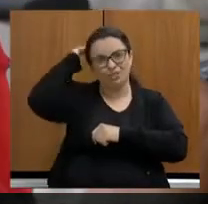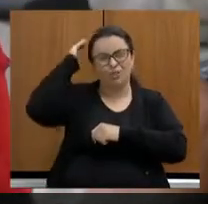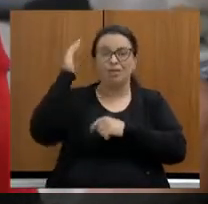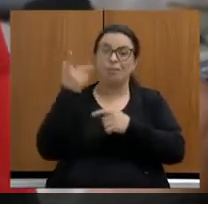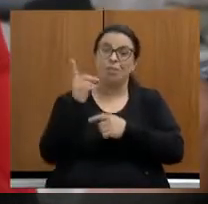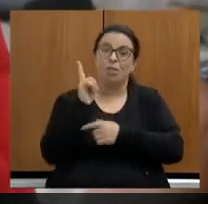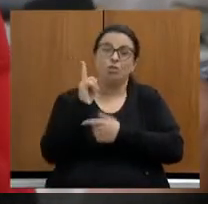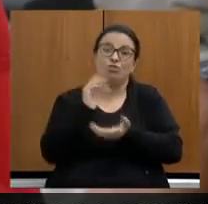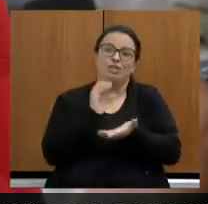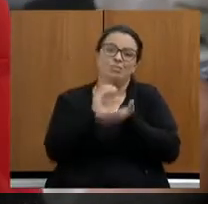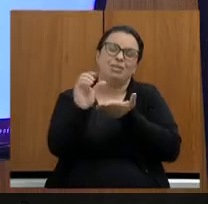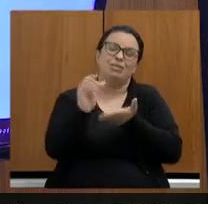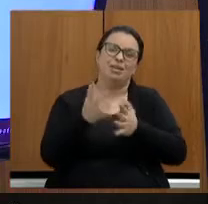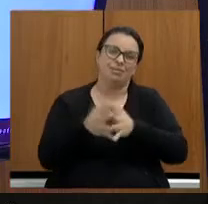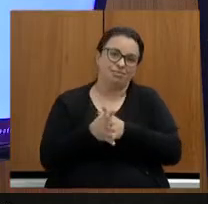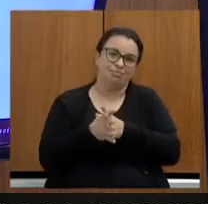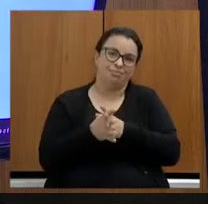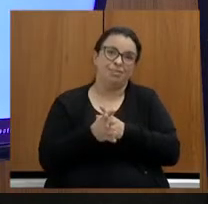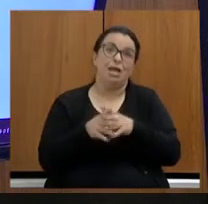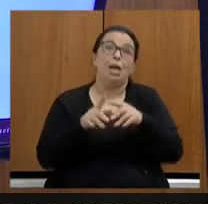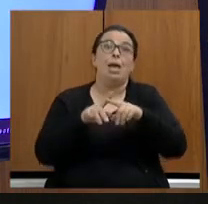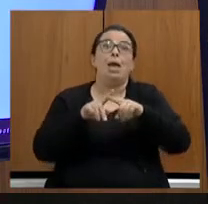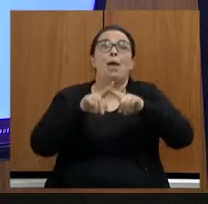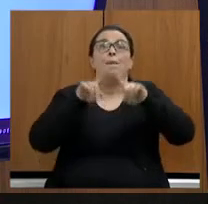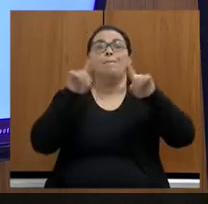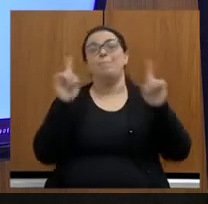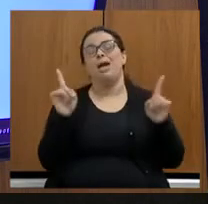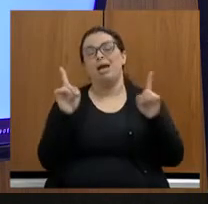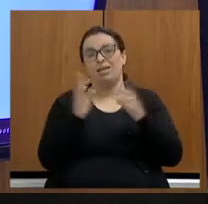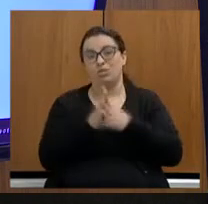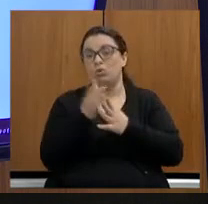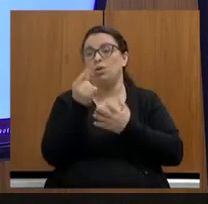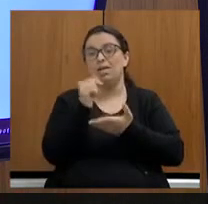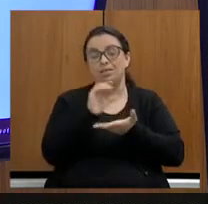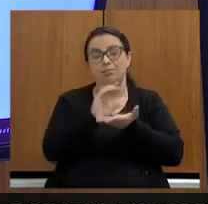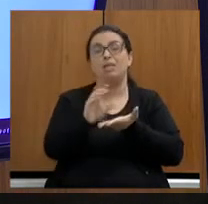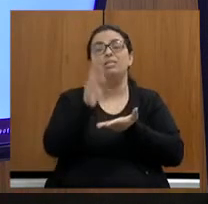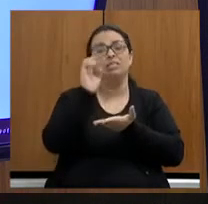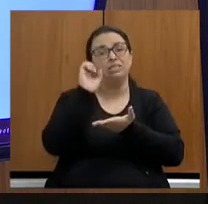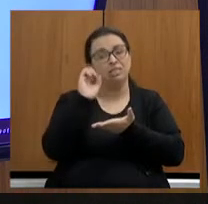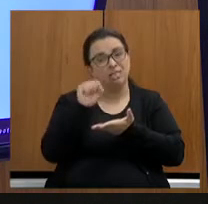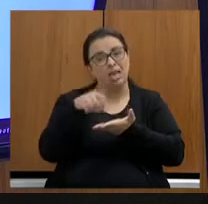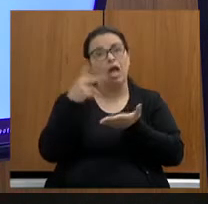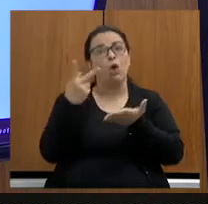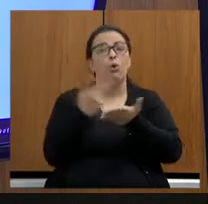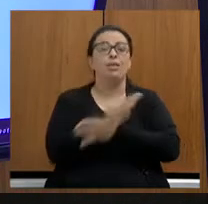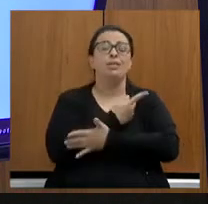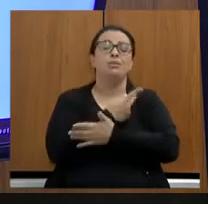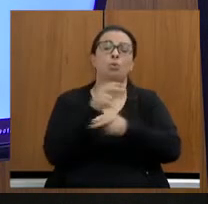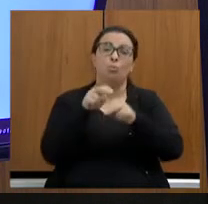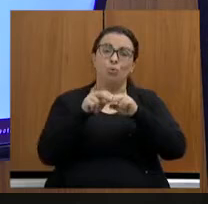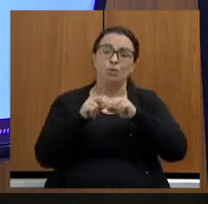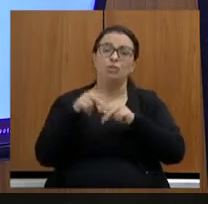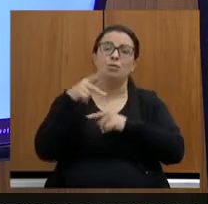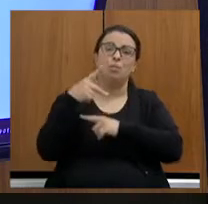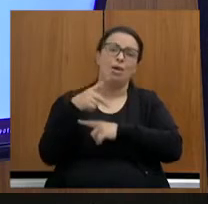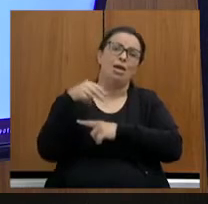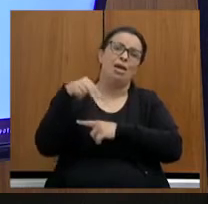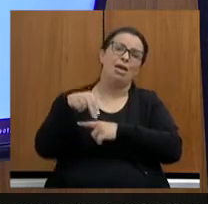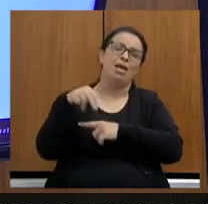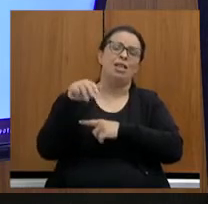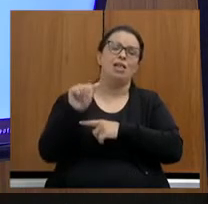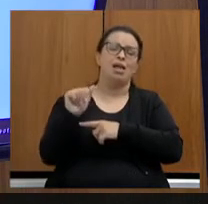estudos que a gente faz demonstra que sim você passa e foram feitos do programa nacional de alimentação escolar inclusive até